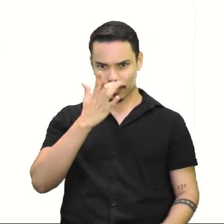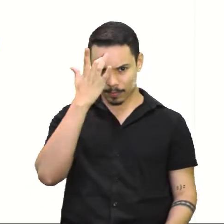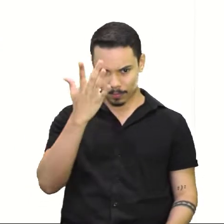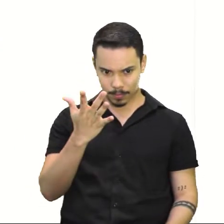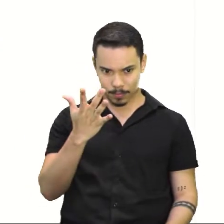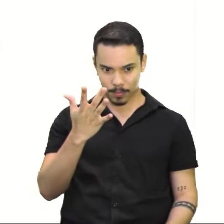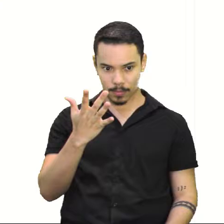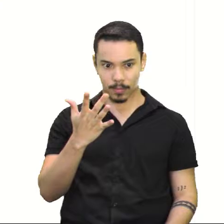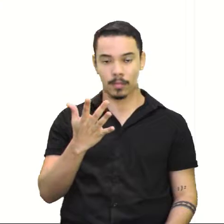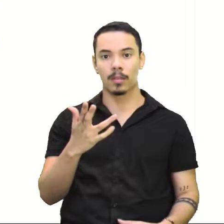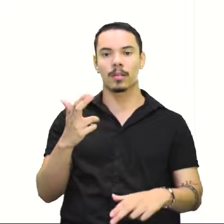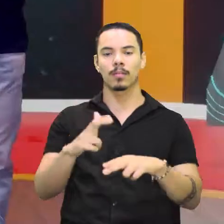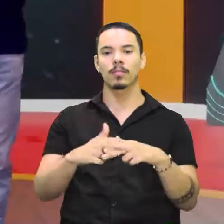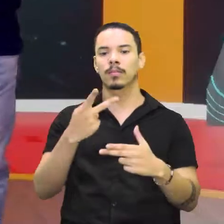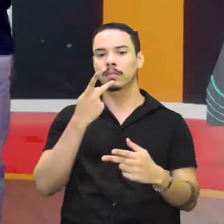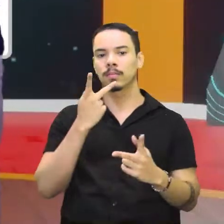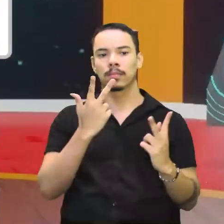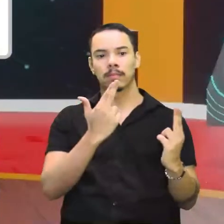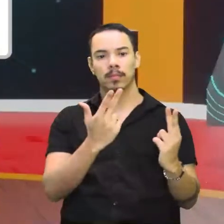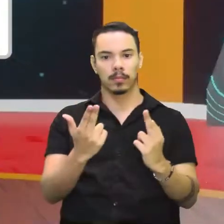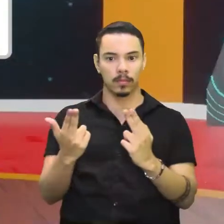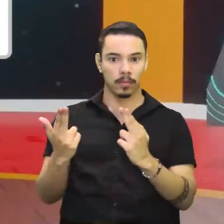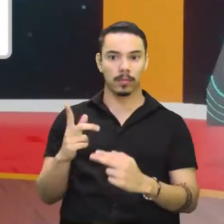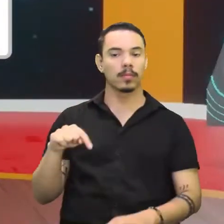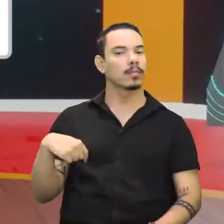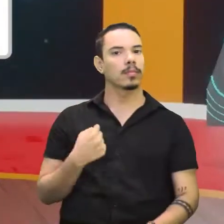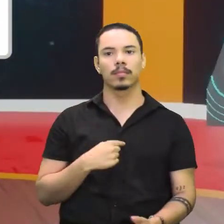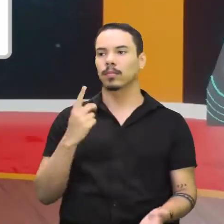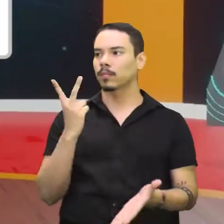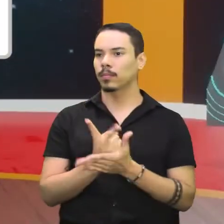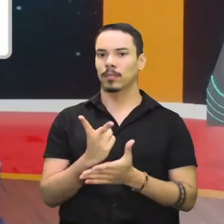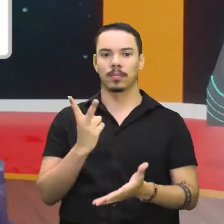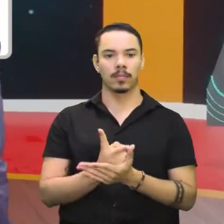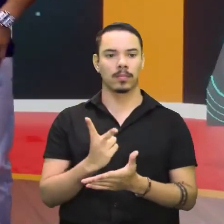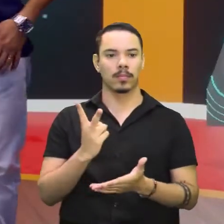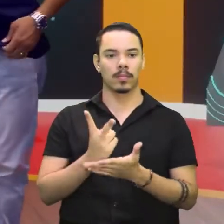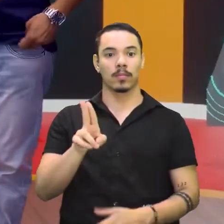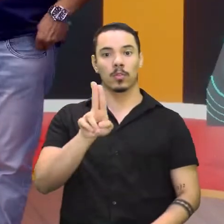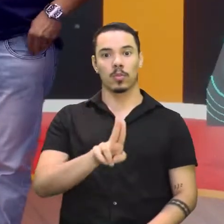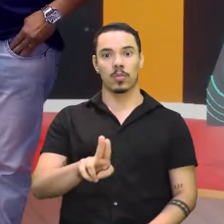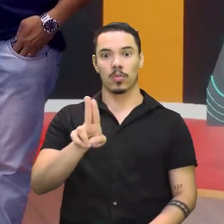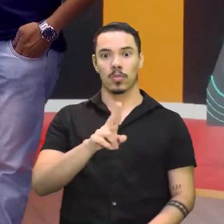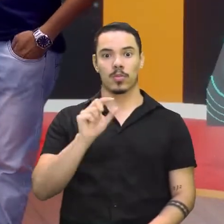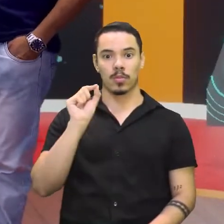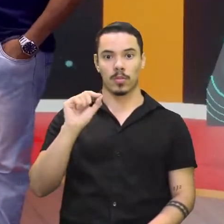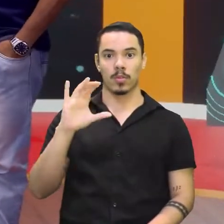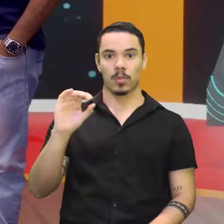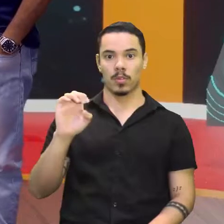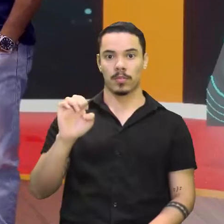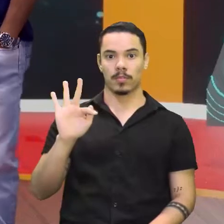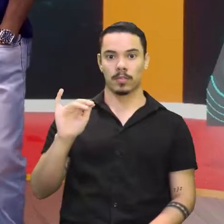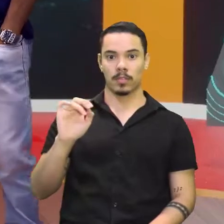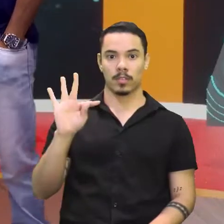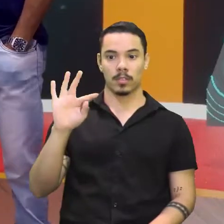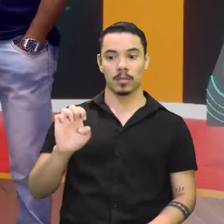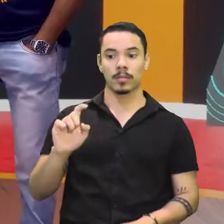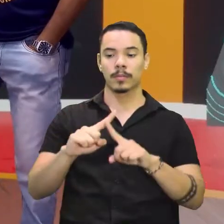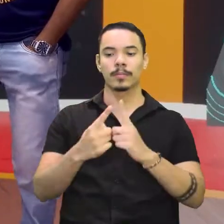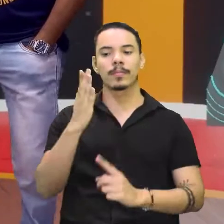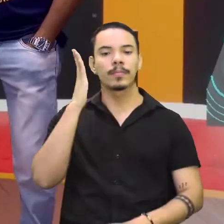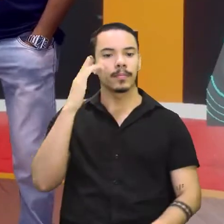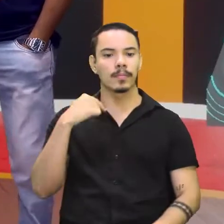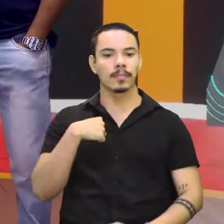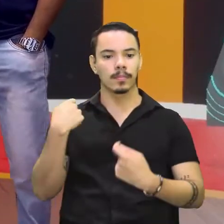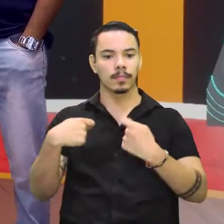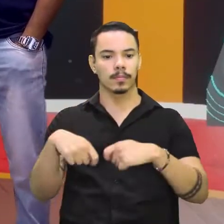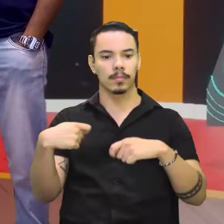quando fala de igualdade de polinômios, a gente sempre vai trabalhar a parte de coeficiente. Isso. Sabendo que eu tenho que igualar aqueles